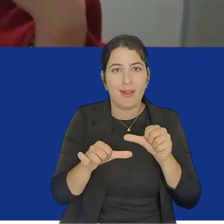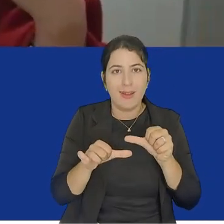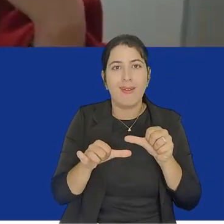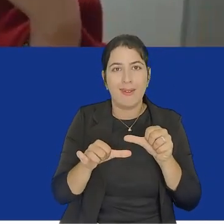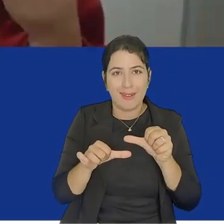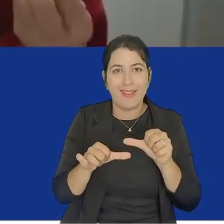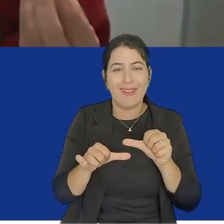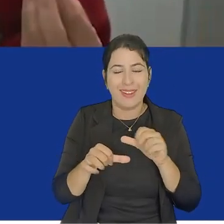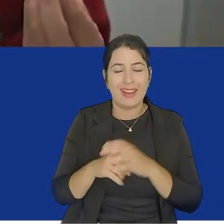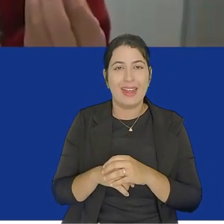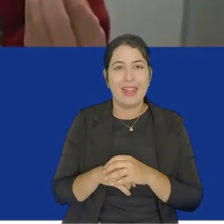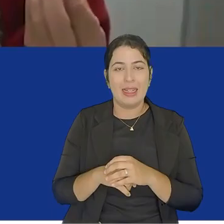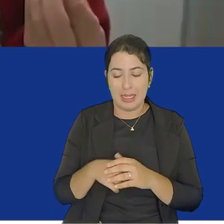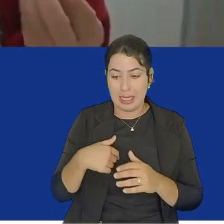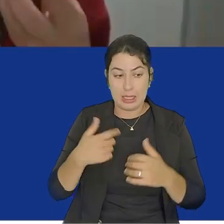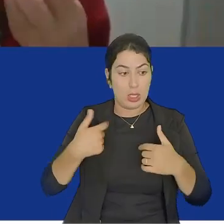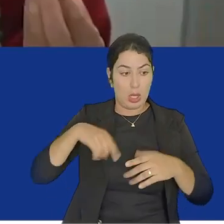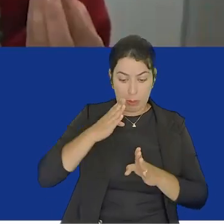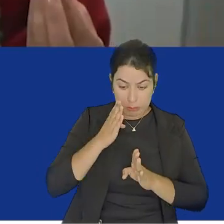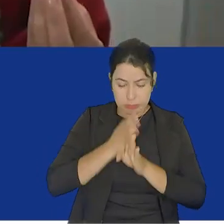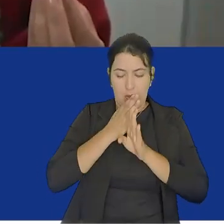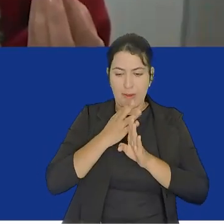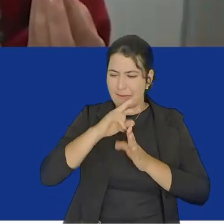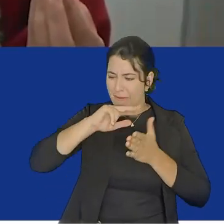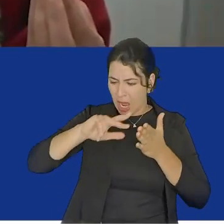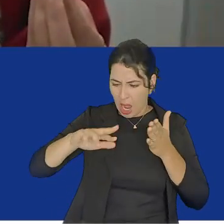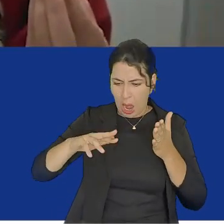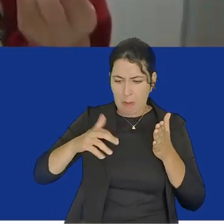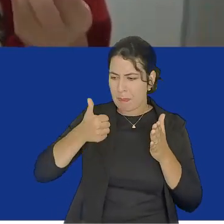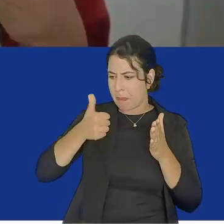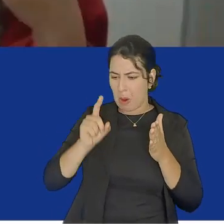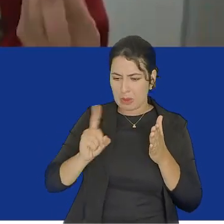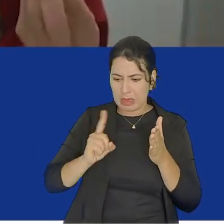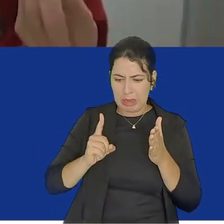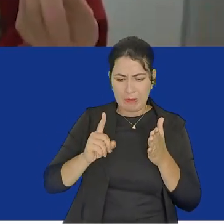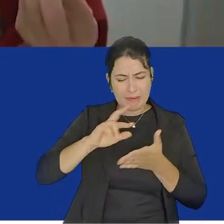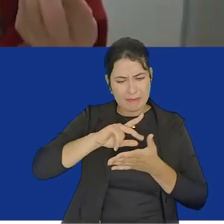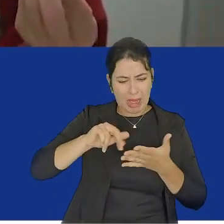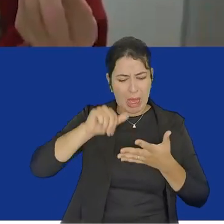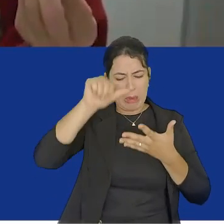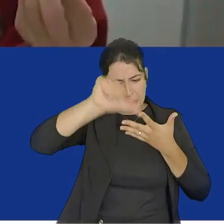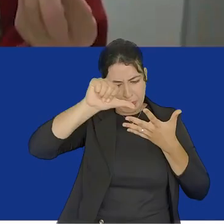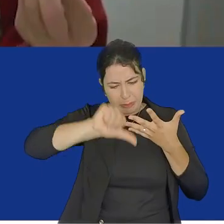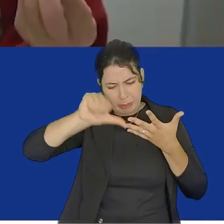que não são boas em mim, e agora? E agora? E agora que tem caminho.